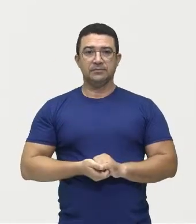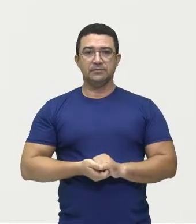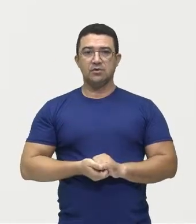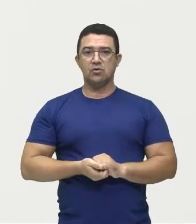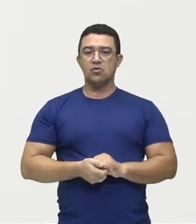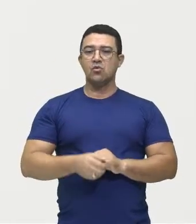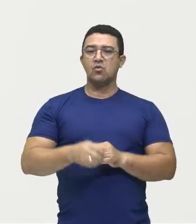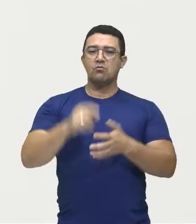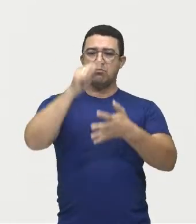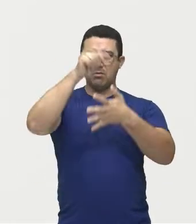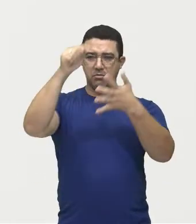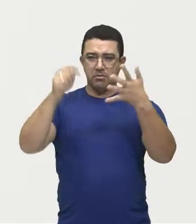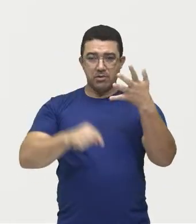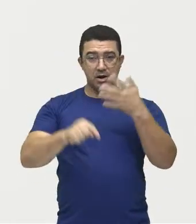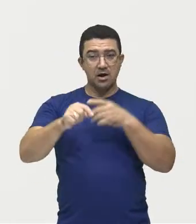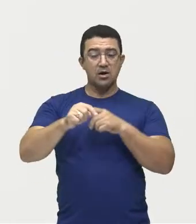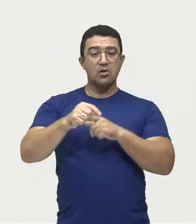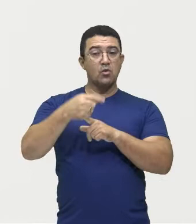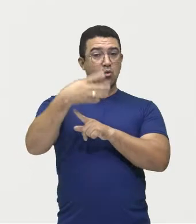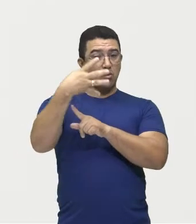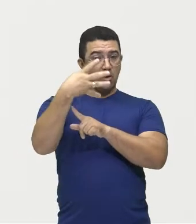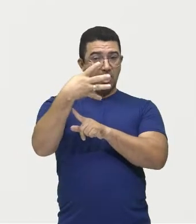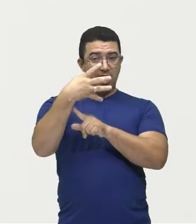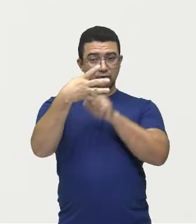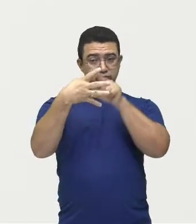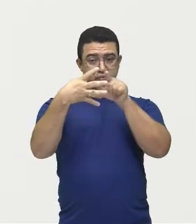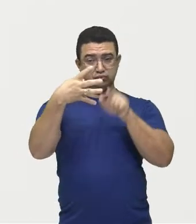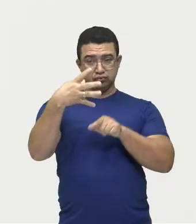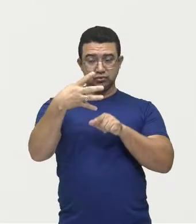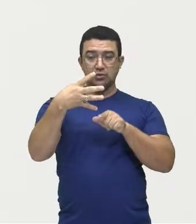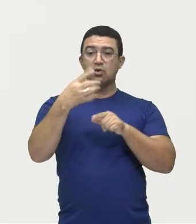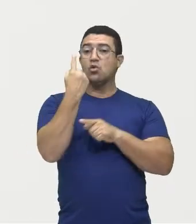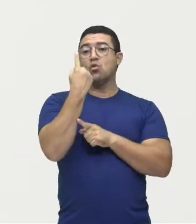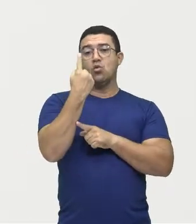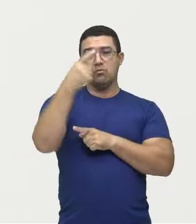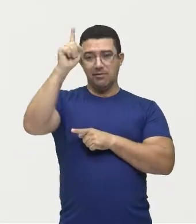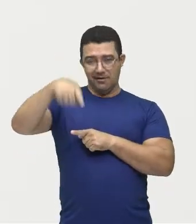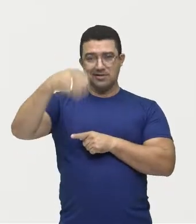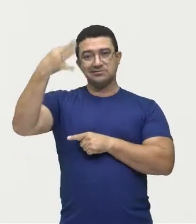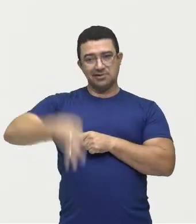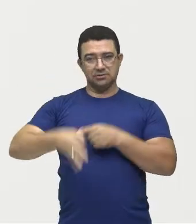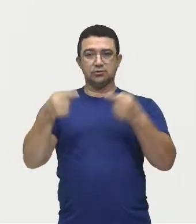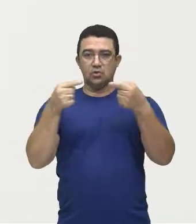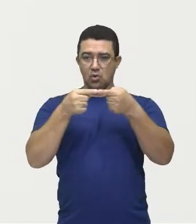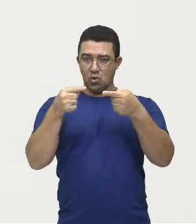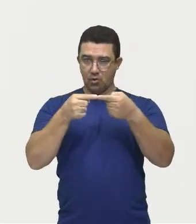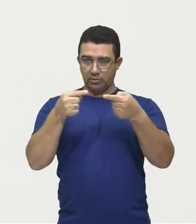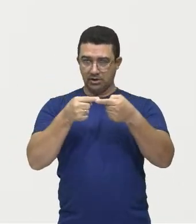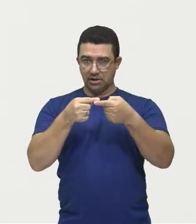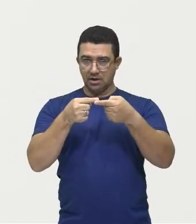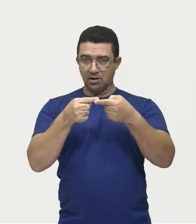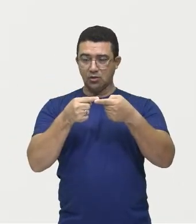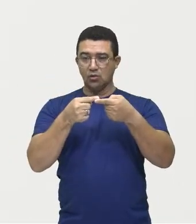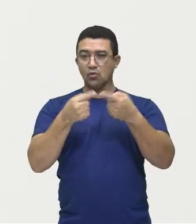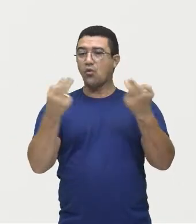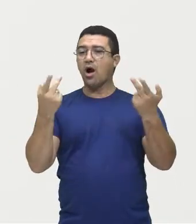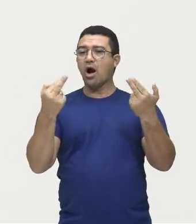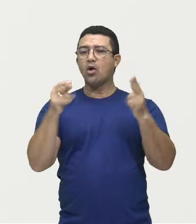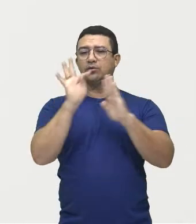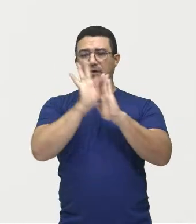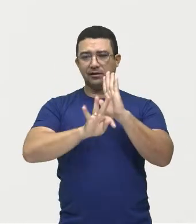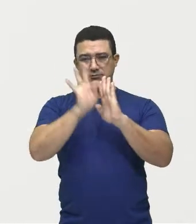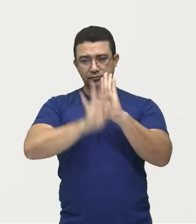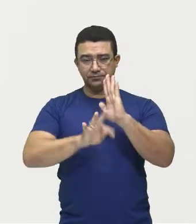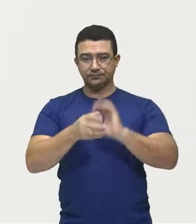4 questões, uma é a correta, que condiz exatamente com o que o texto fala para a gente. Agora eu